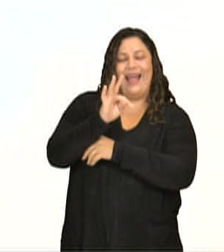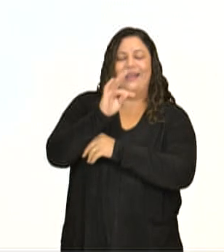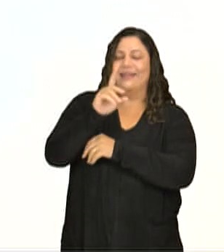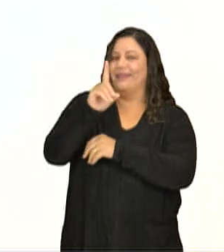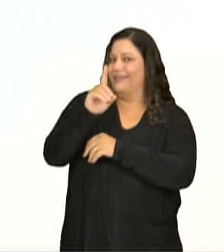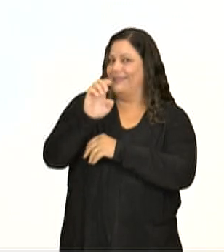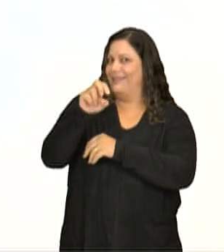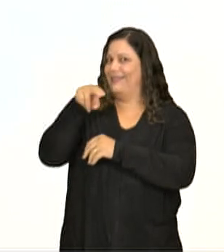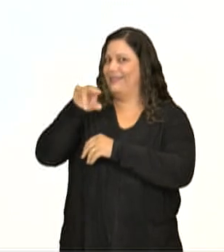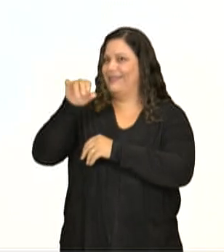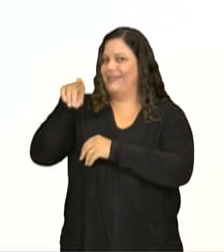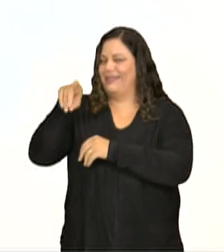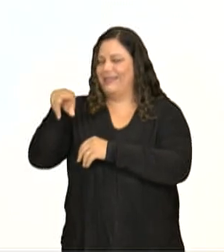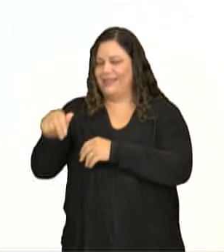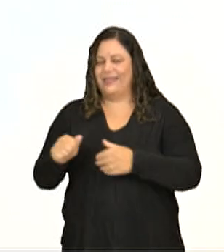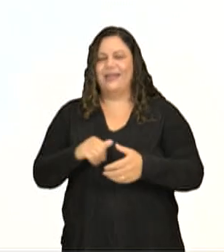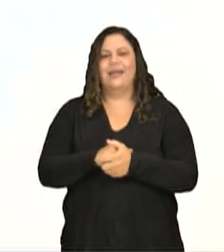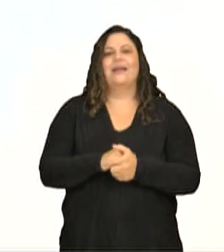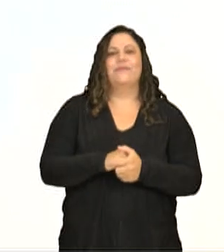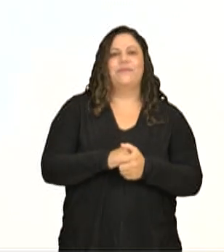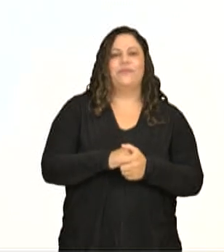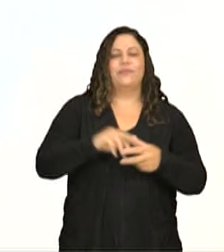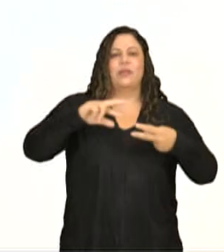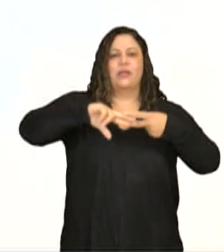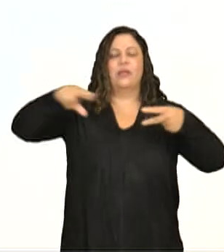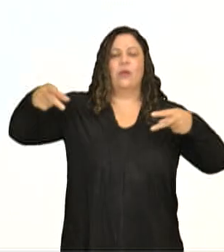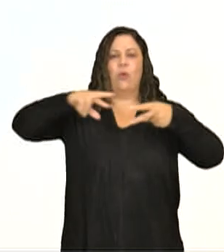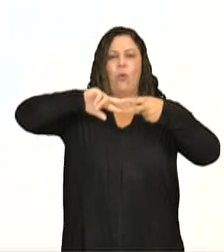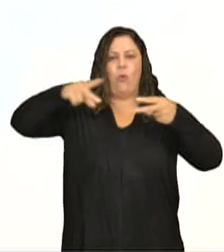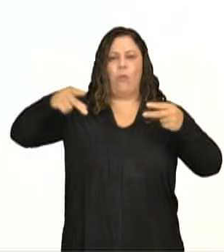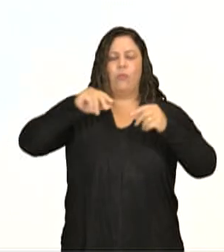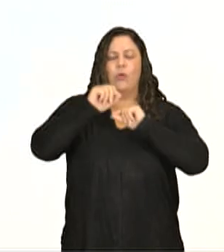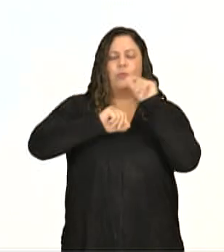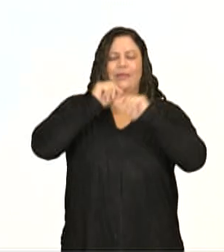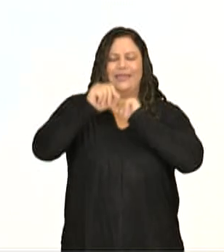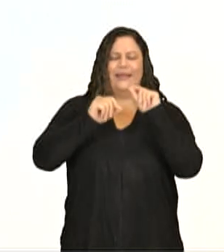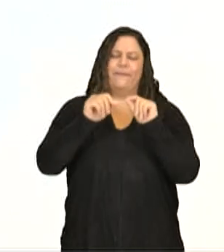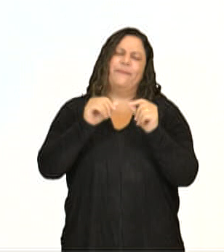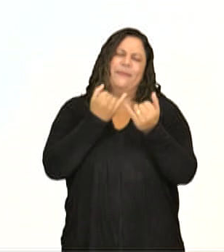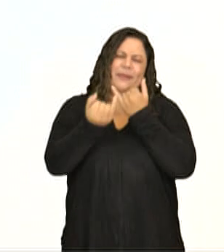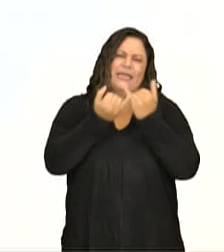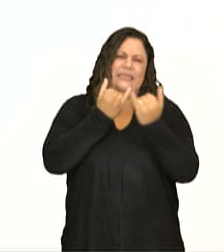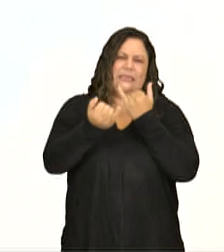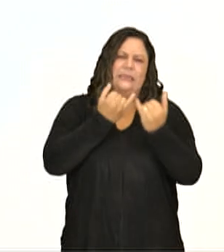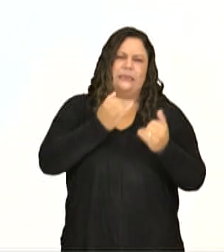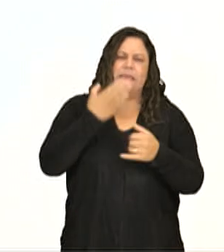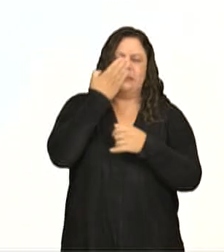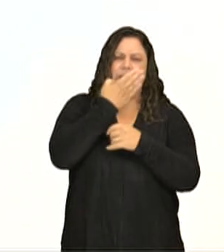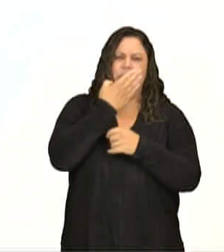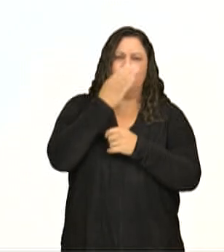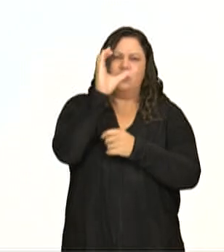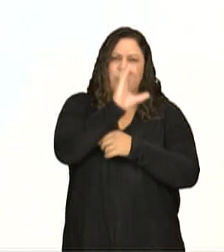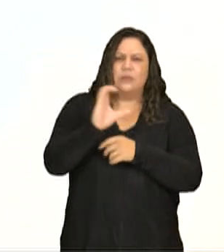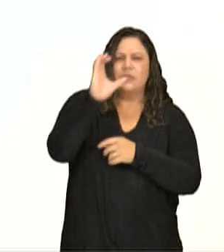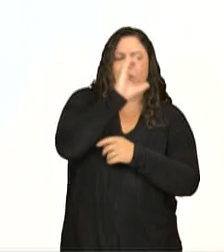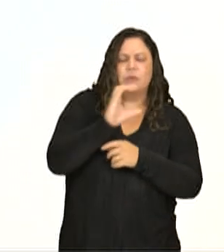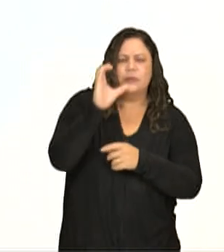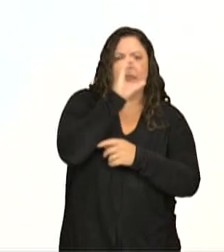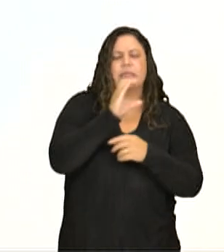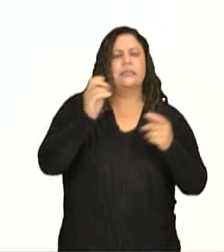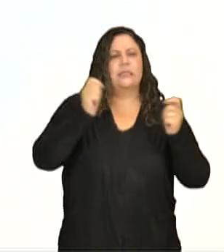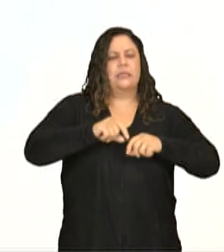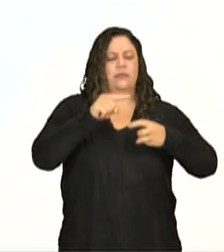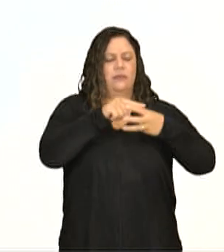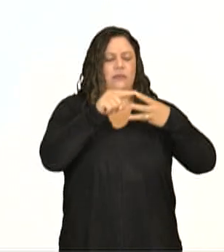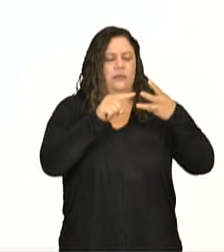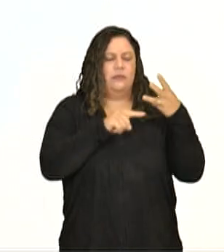tá? Uma ribose, que é um tipo de carboidrato, né, de monossacarídeo, e também por 3 grupos